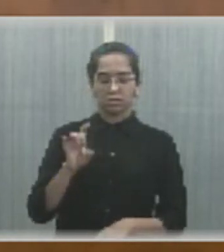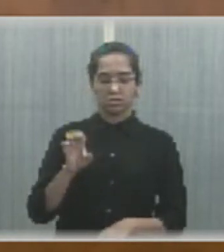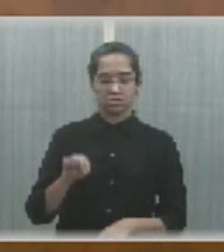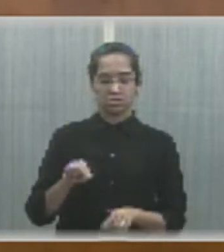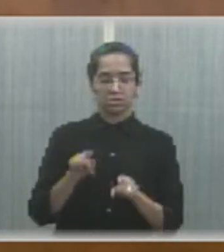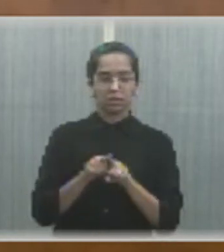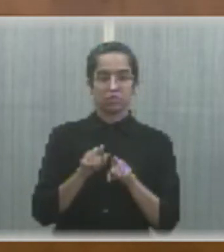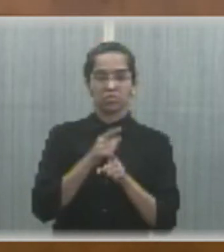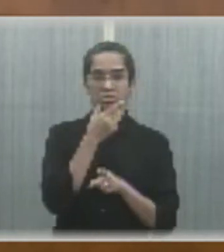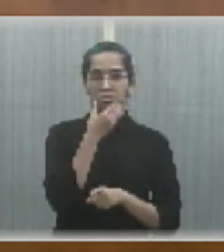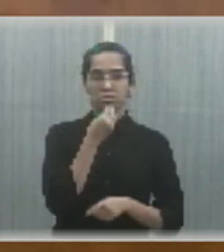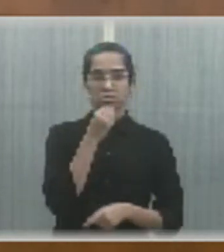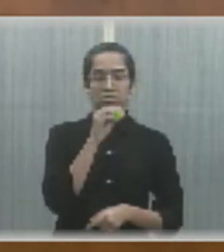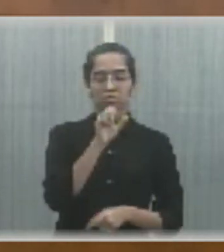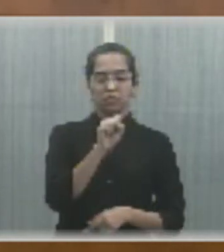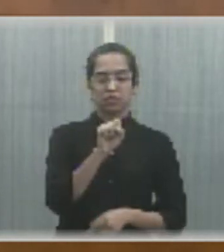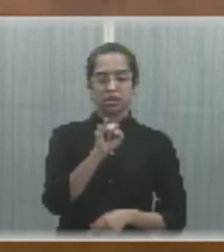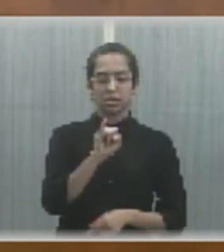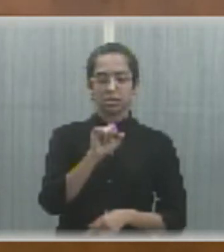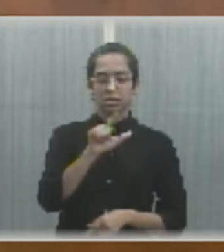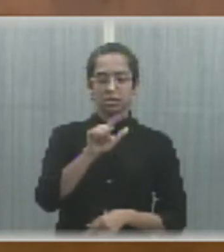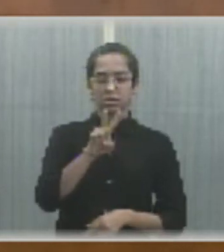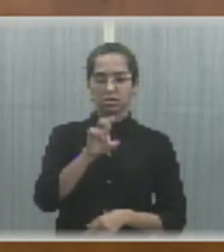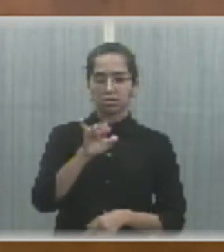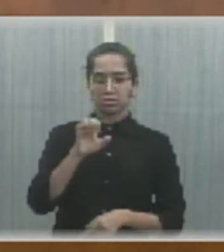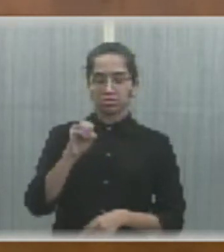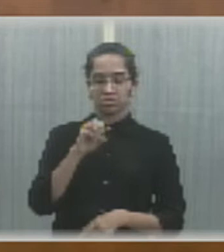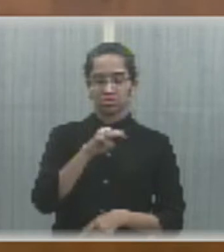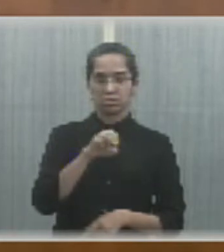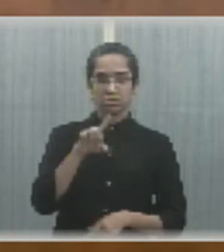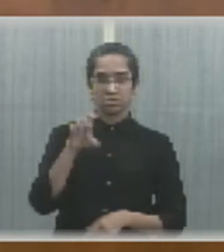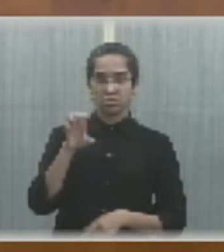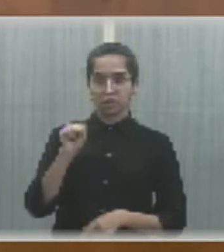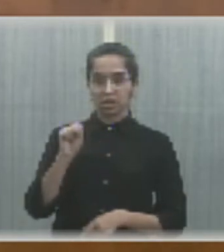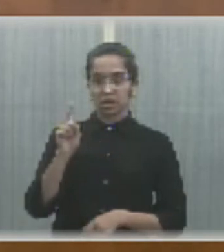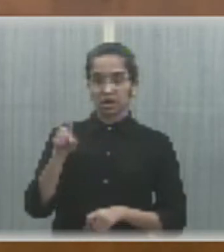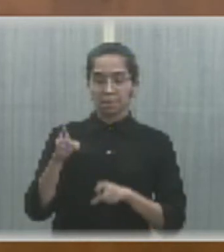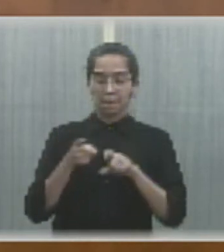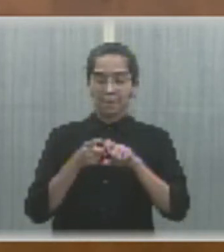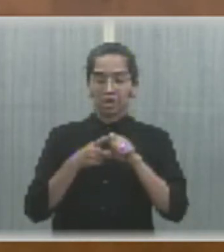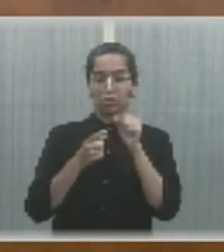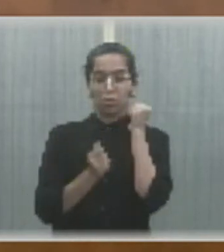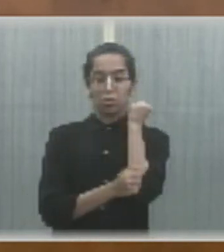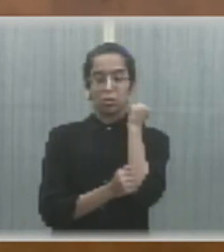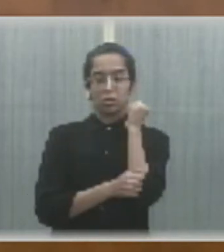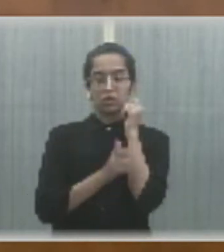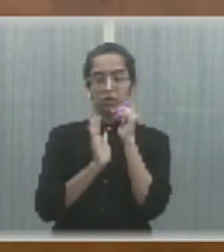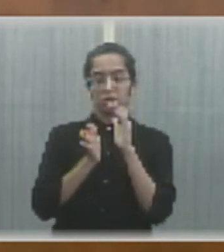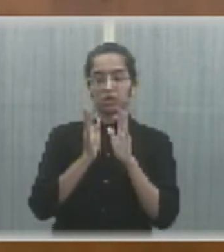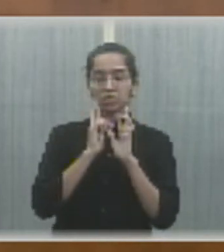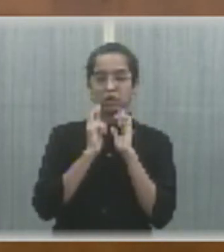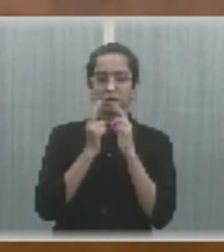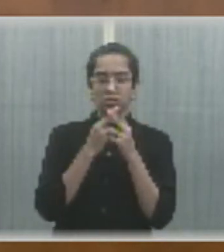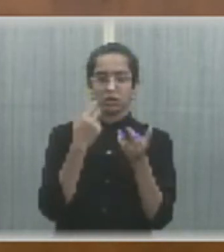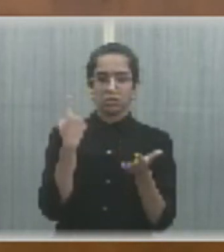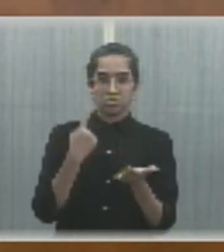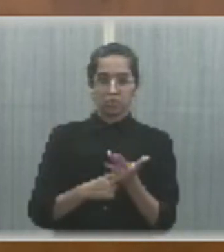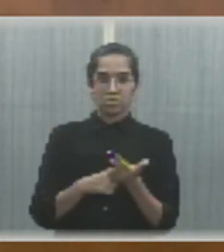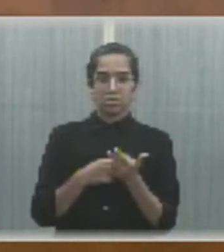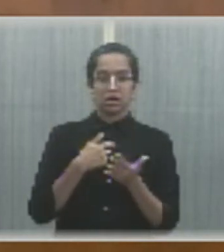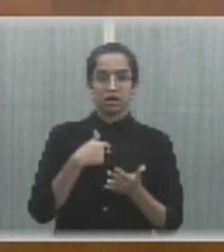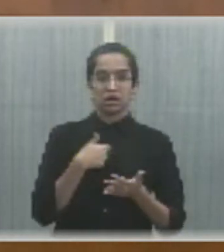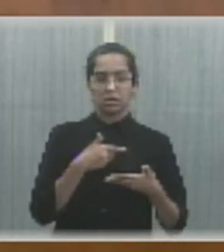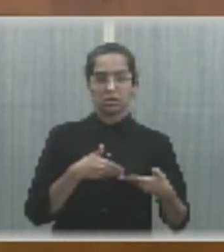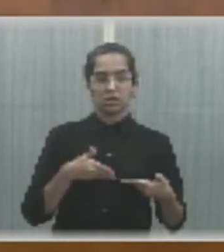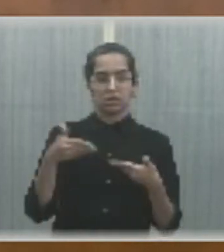Mendes, que inclusive é ortopedista, não é obstetra, estava essa reunião lá já arrumada, eu me convidei